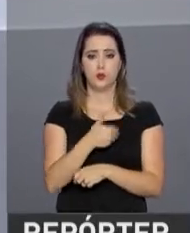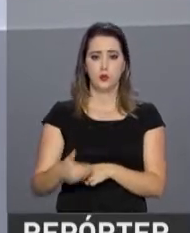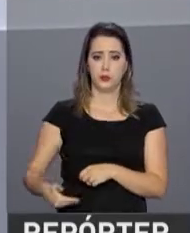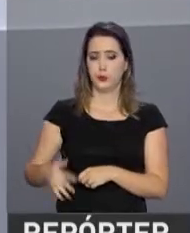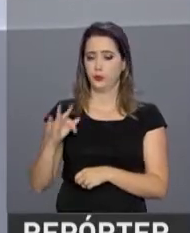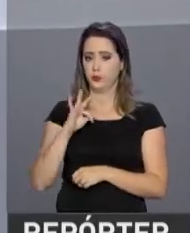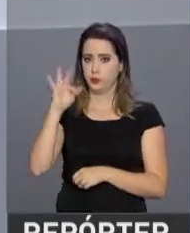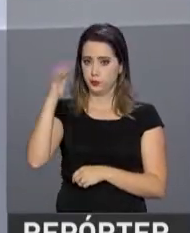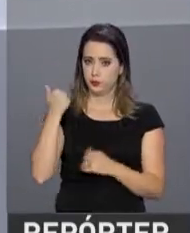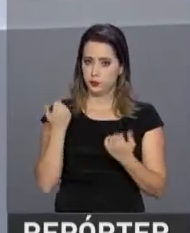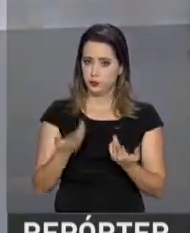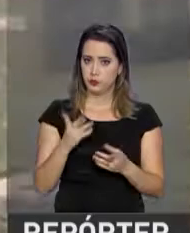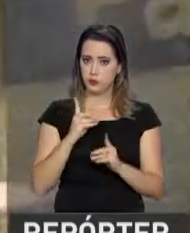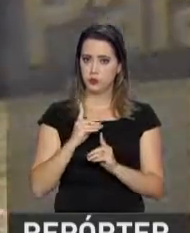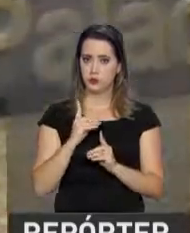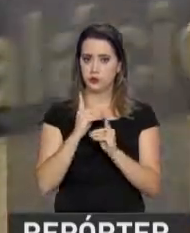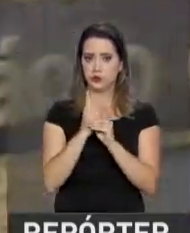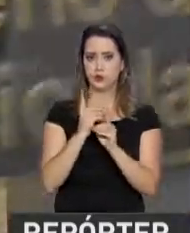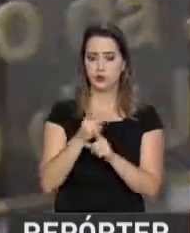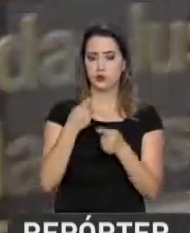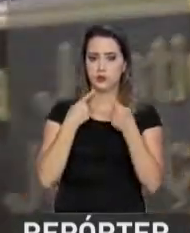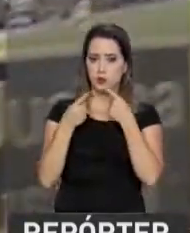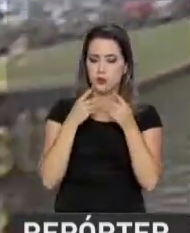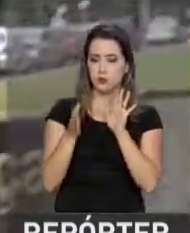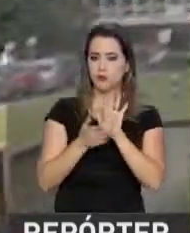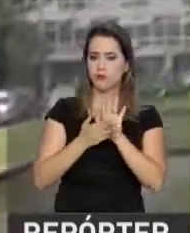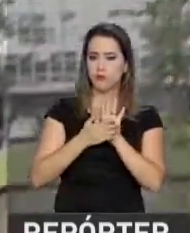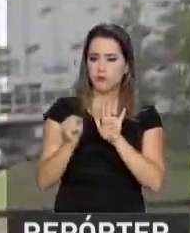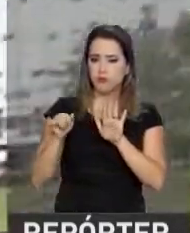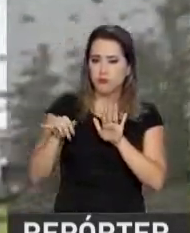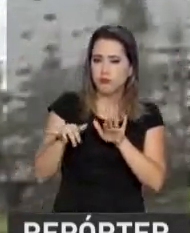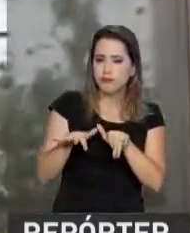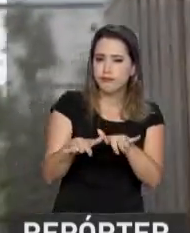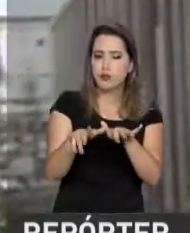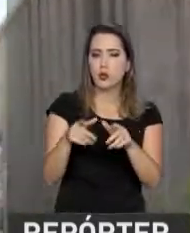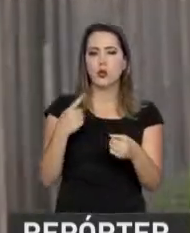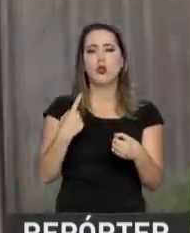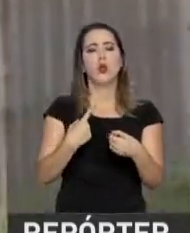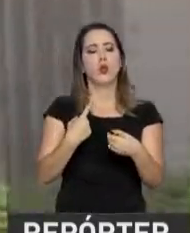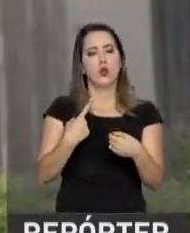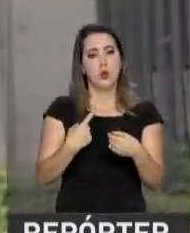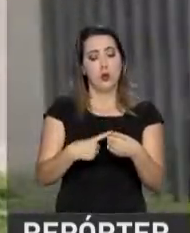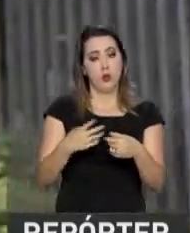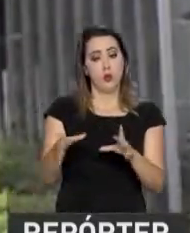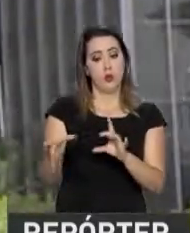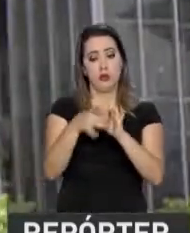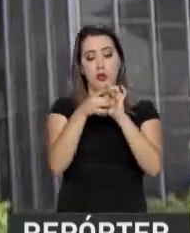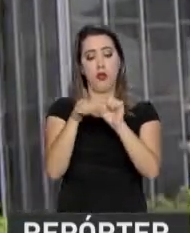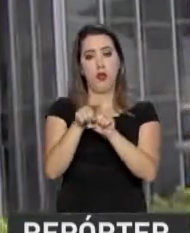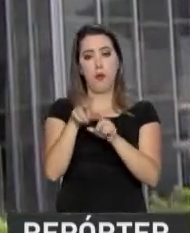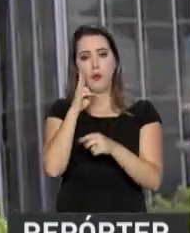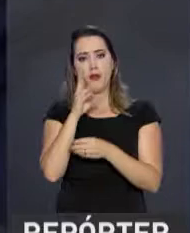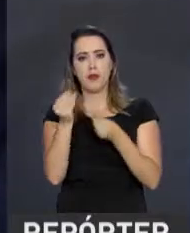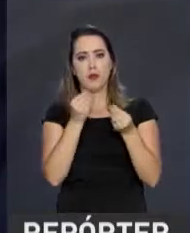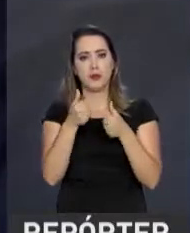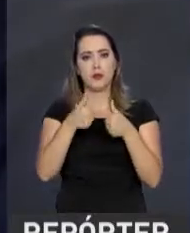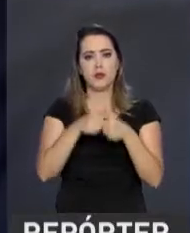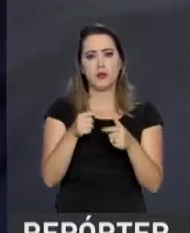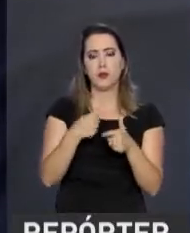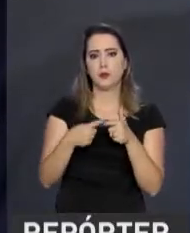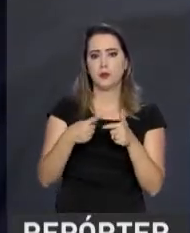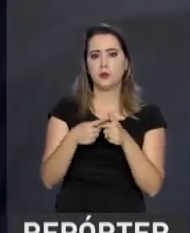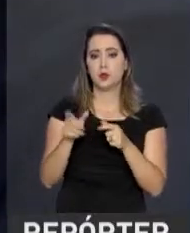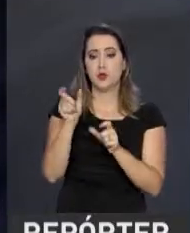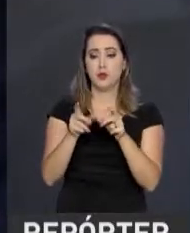Federais. No encontro, foi discutida a proposta de um mutirão a ser realizado em todo o país para avaliar a situação de